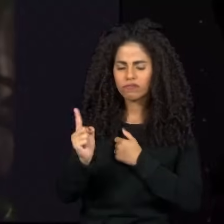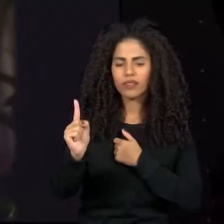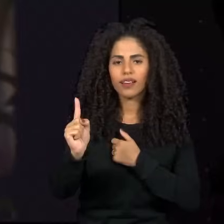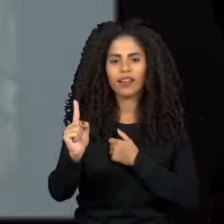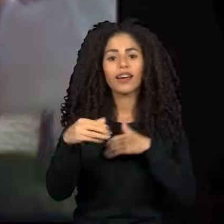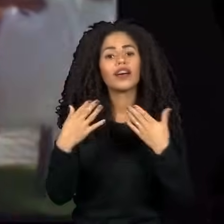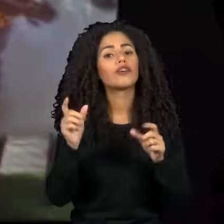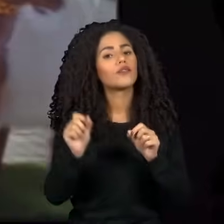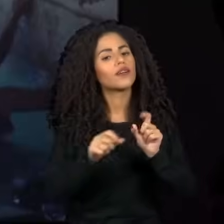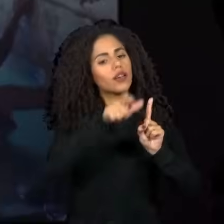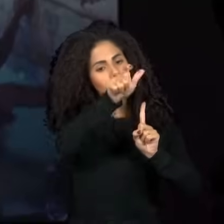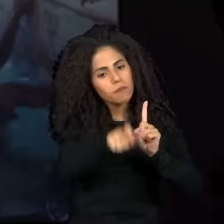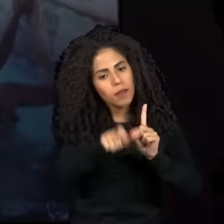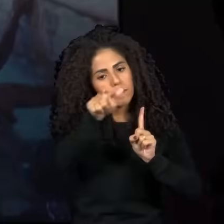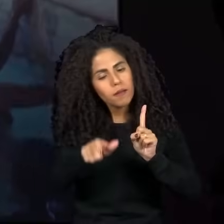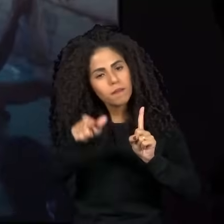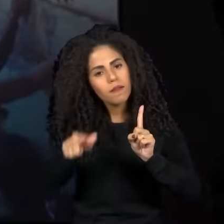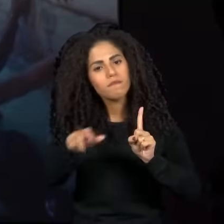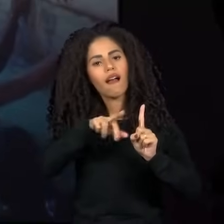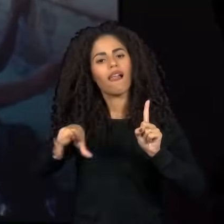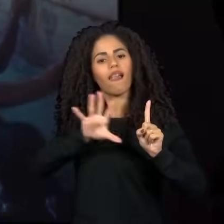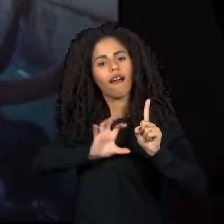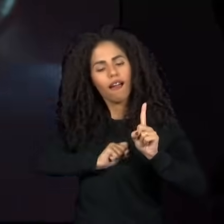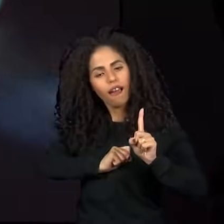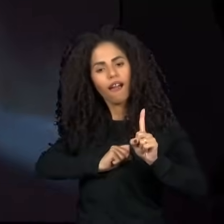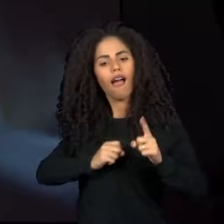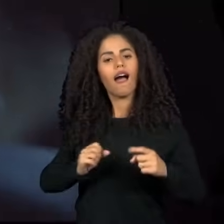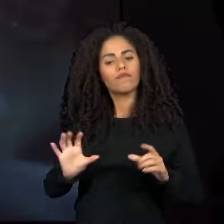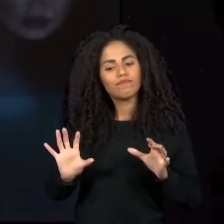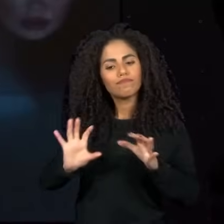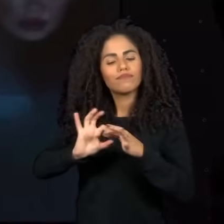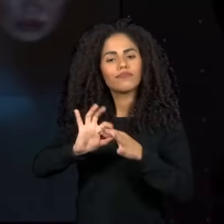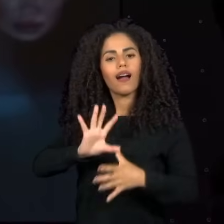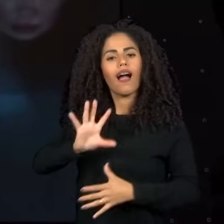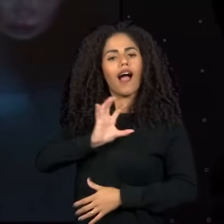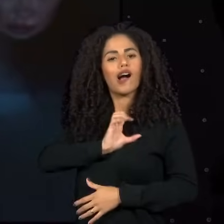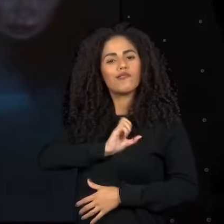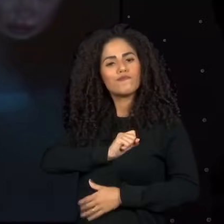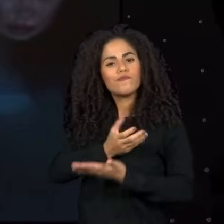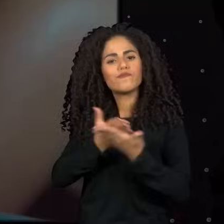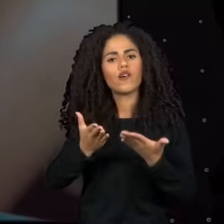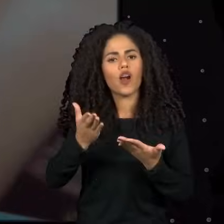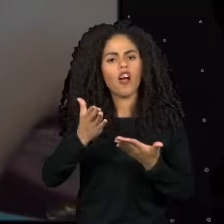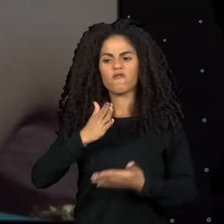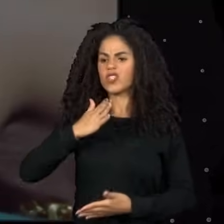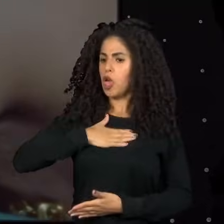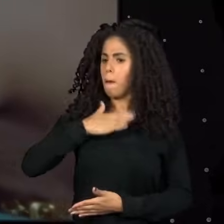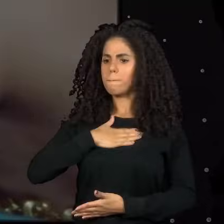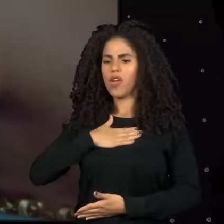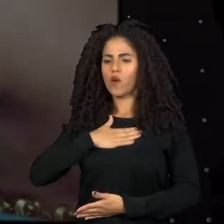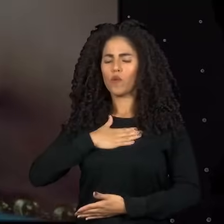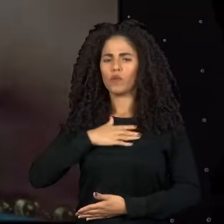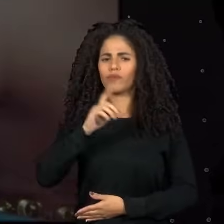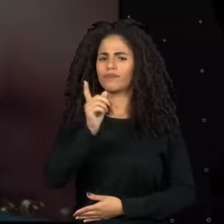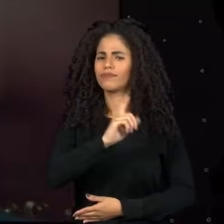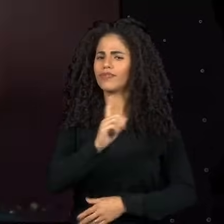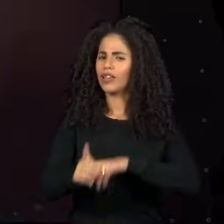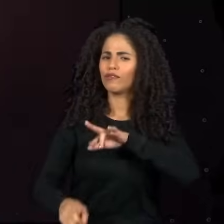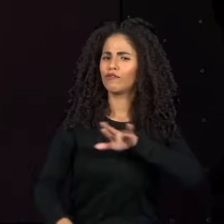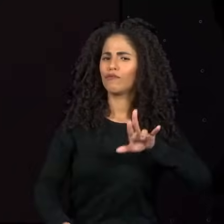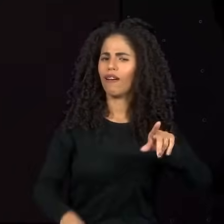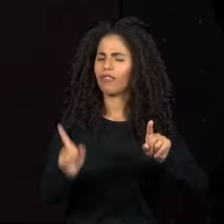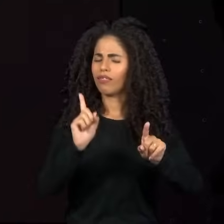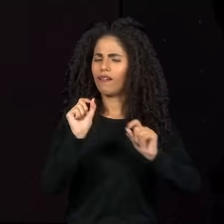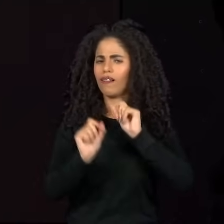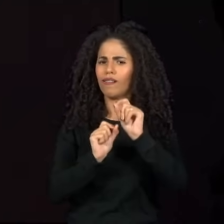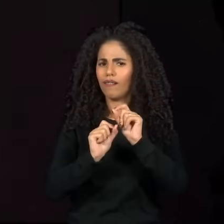falar sobre posse, a gente volta a falar sobre apego. Não tem como você olhar pra pessoa e falar, olha, você é minha, você é meu até o fim dessa vida